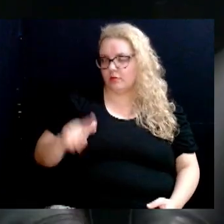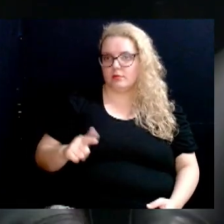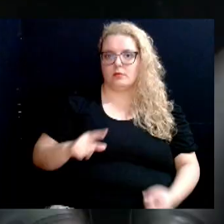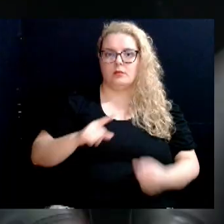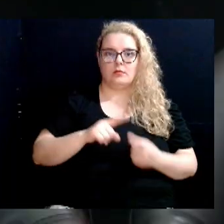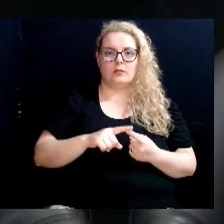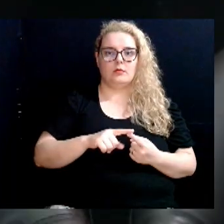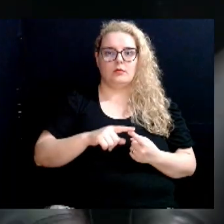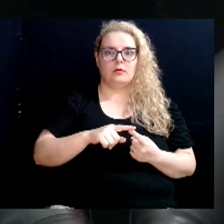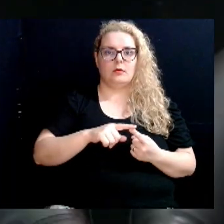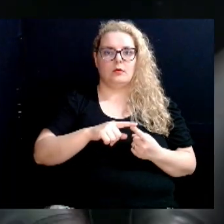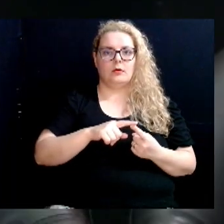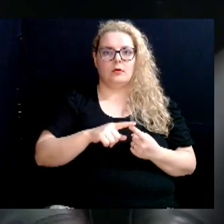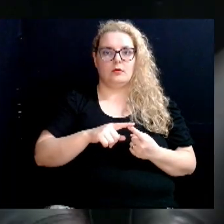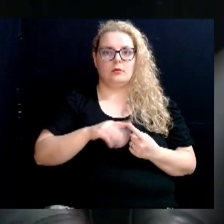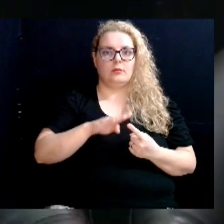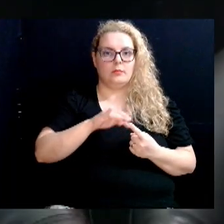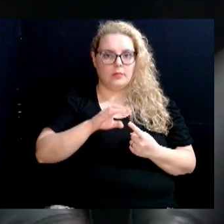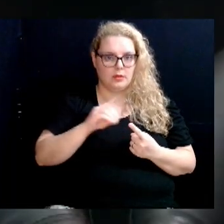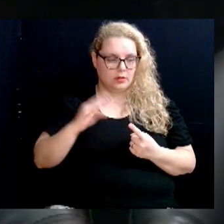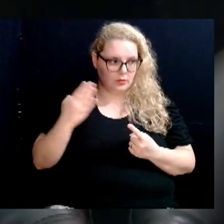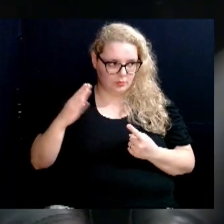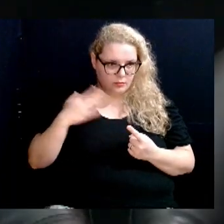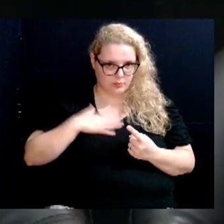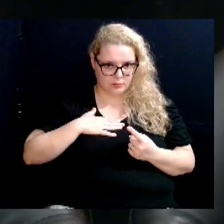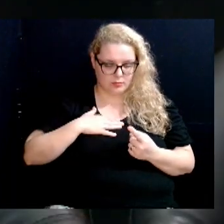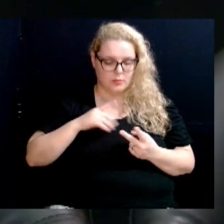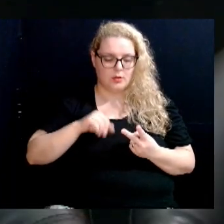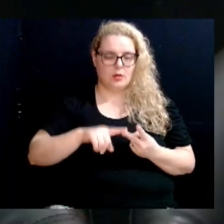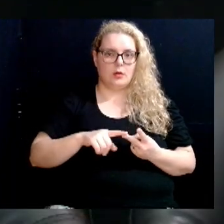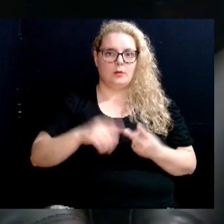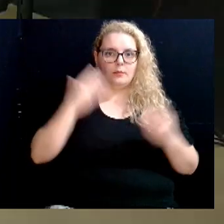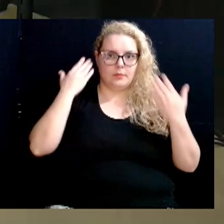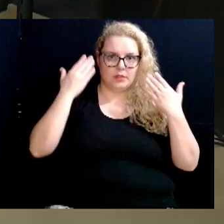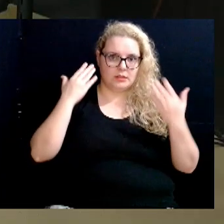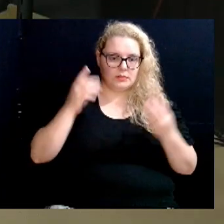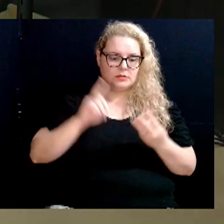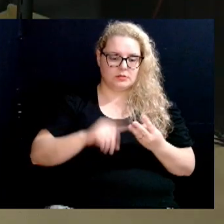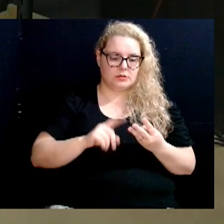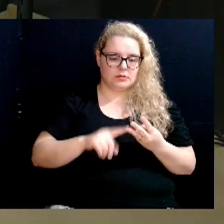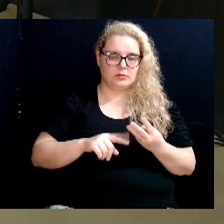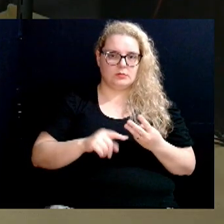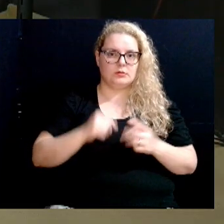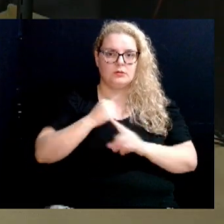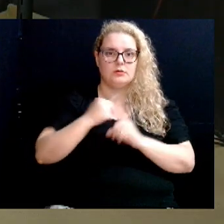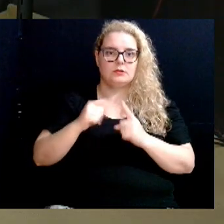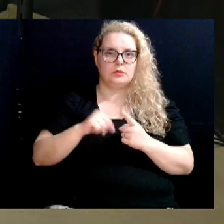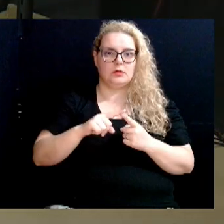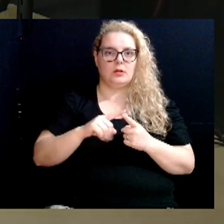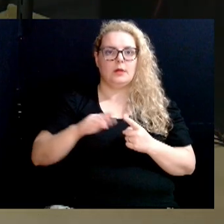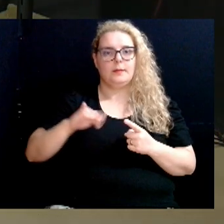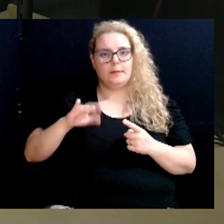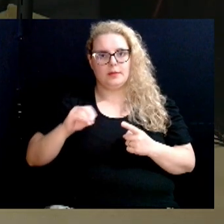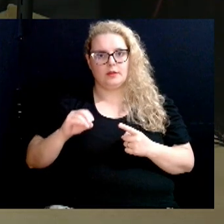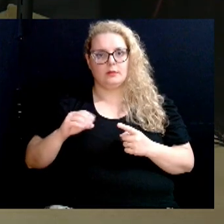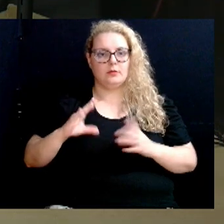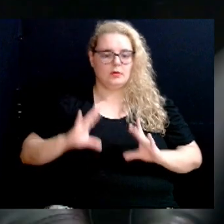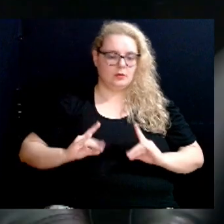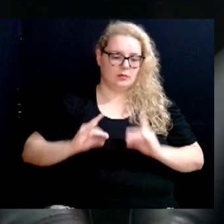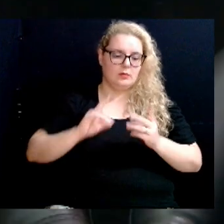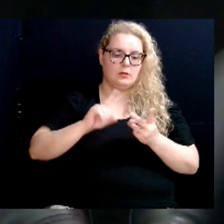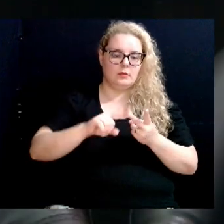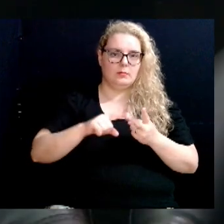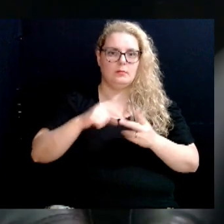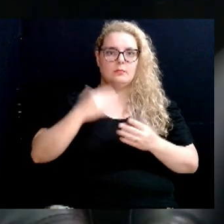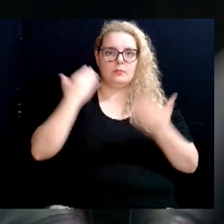e social. Bio, psico e social. Quando a gente fala de bio, são hormônios, Sim. né? E o psicossocial é como